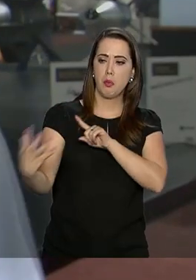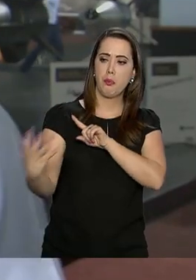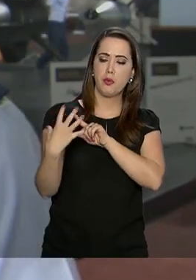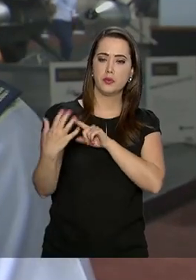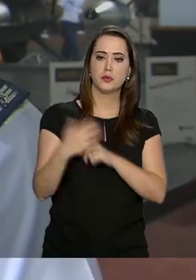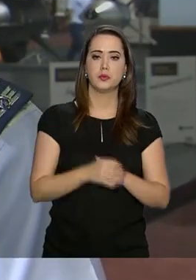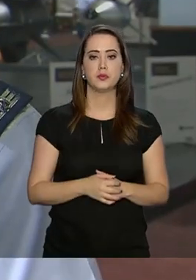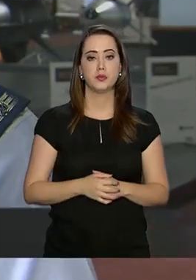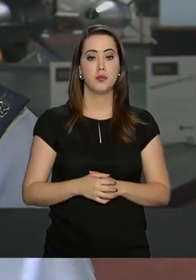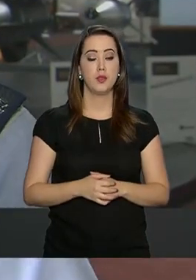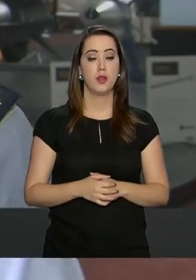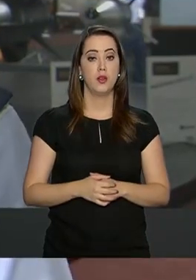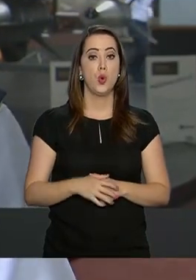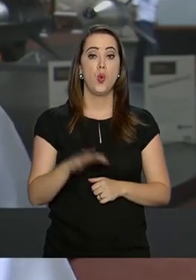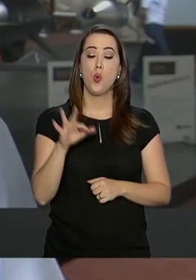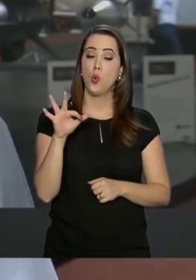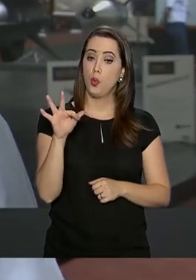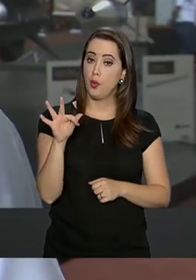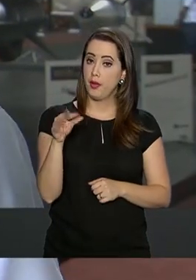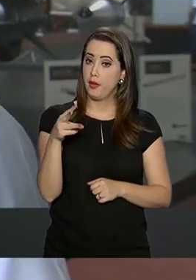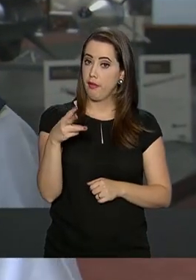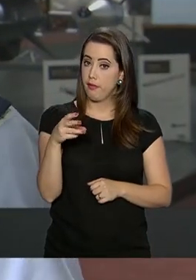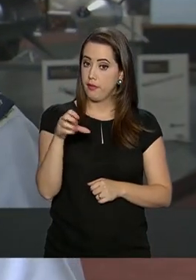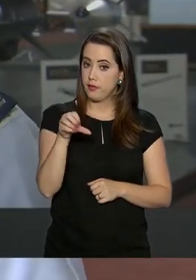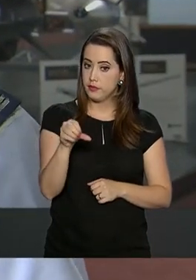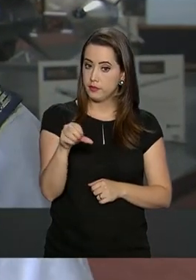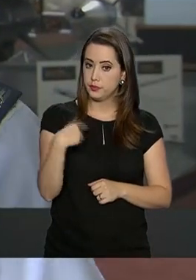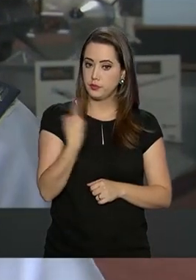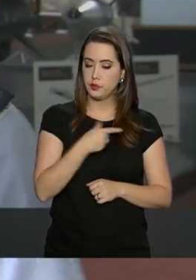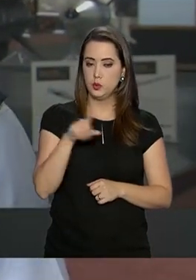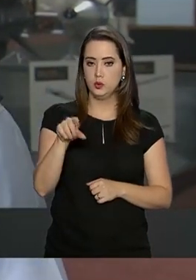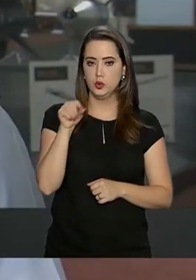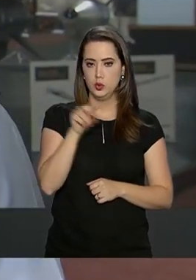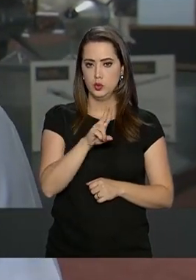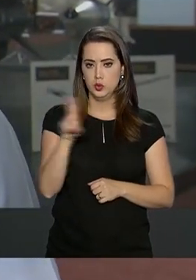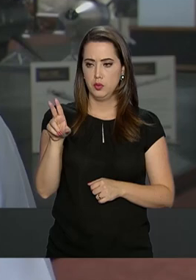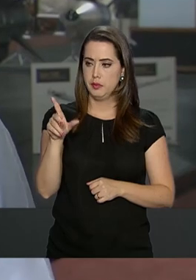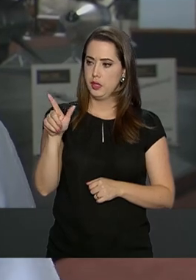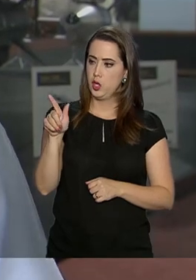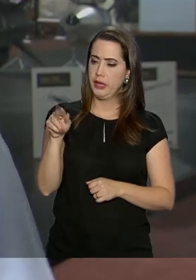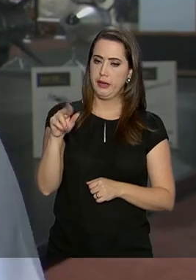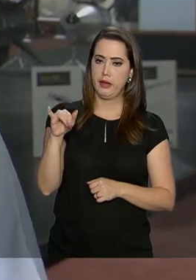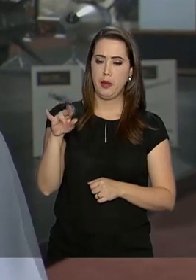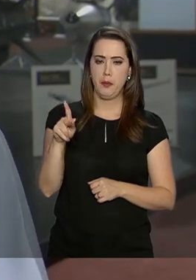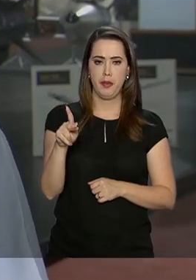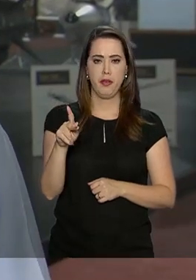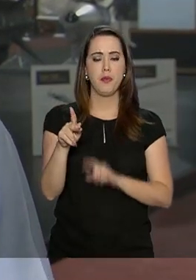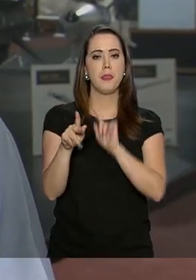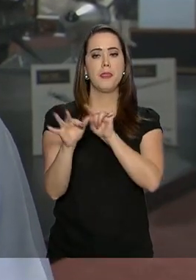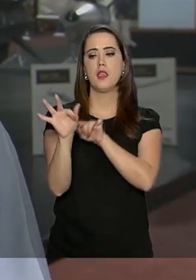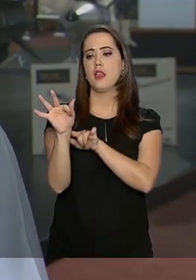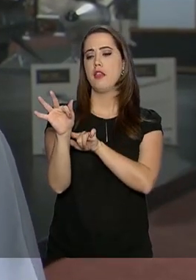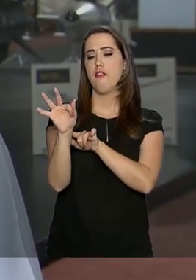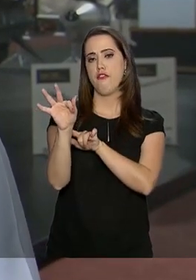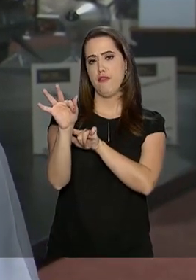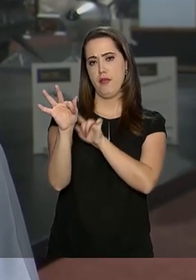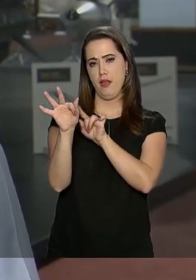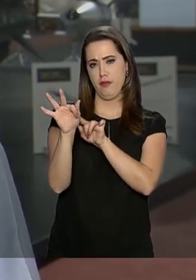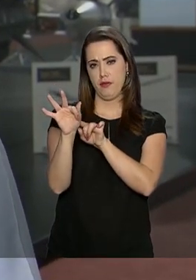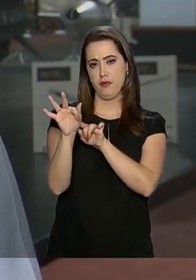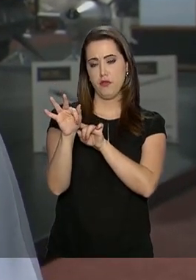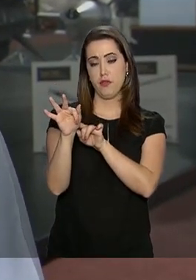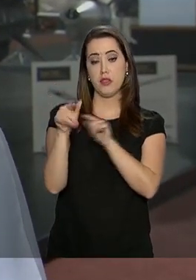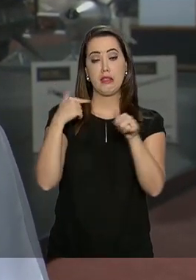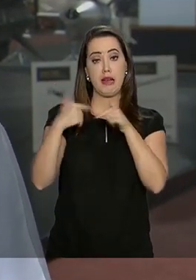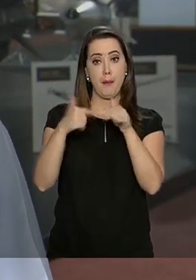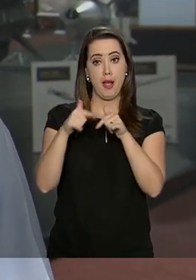O F-39, que vai ser a designação da nossa aeronave, do Gripen, EF, ele será empregado em missões de defesa